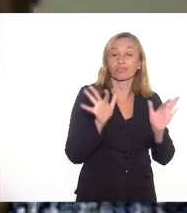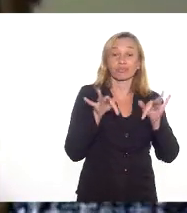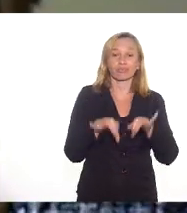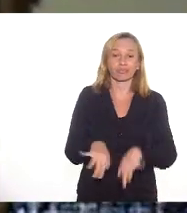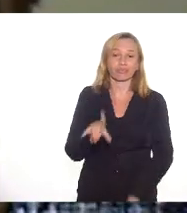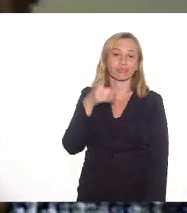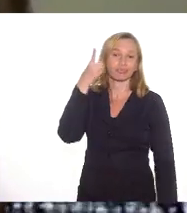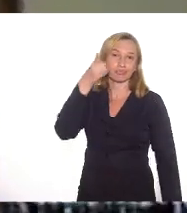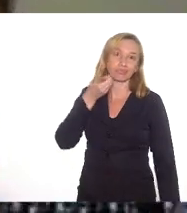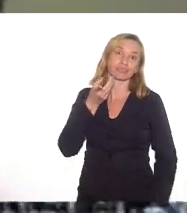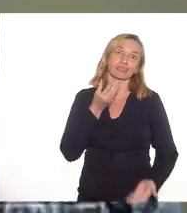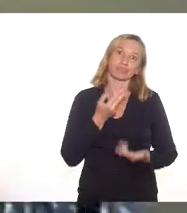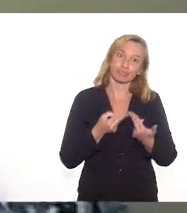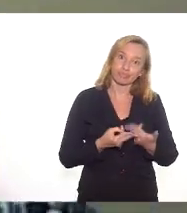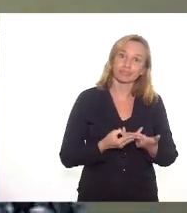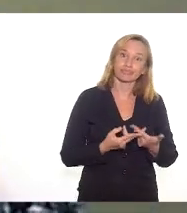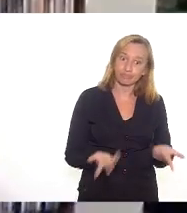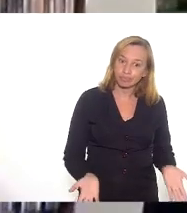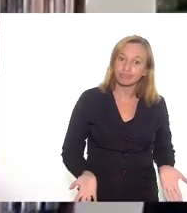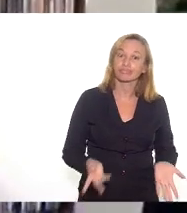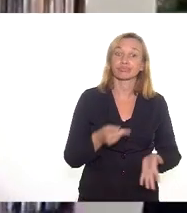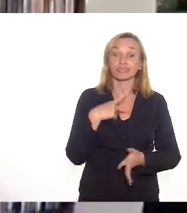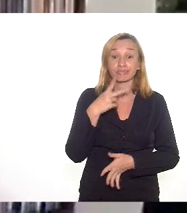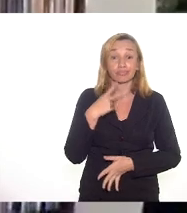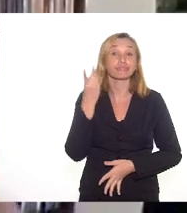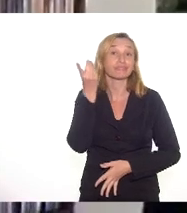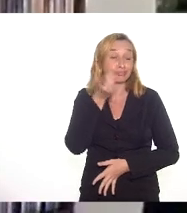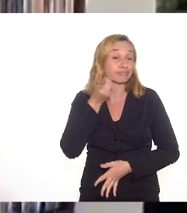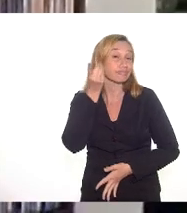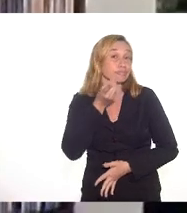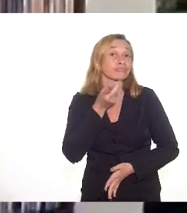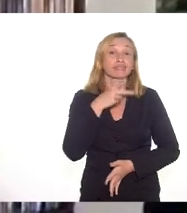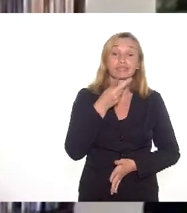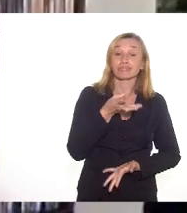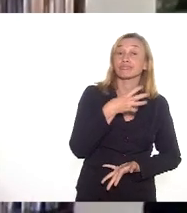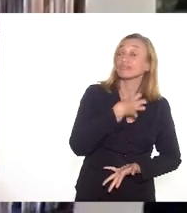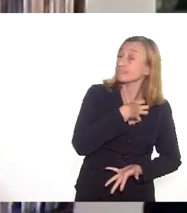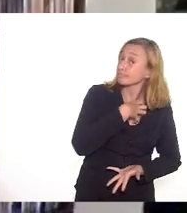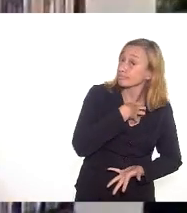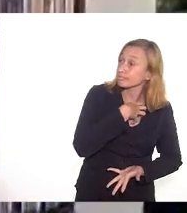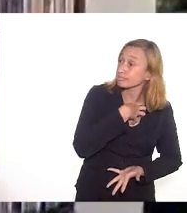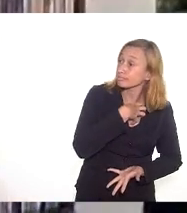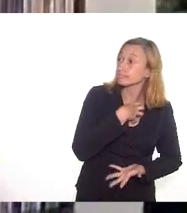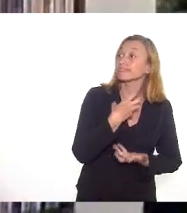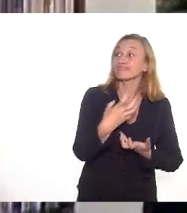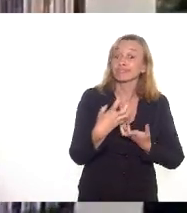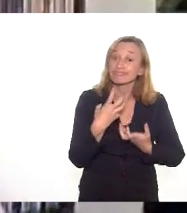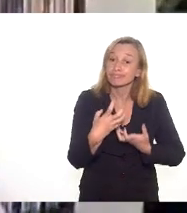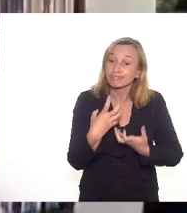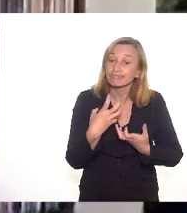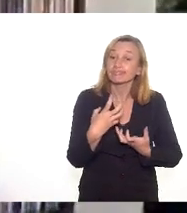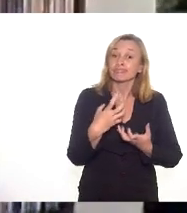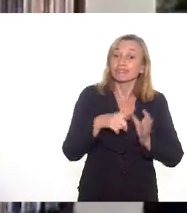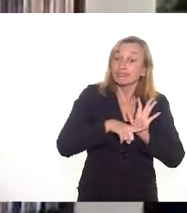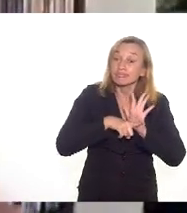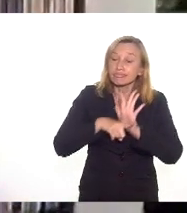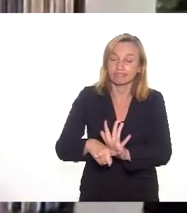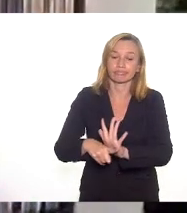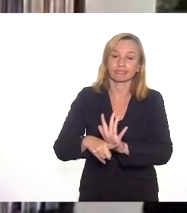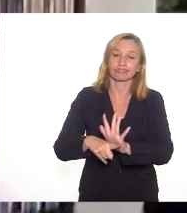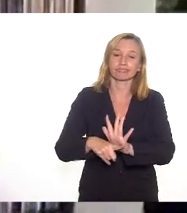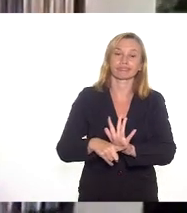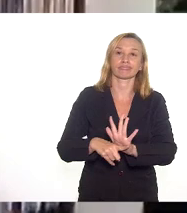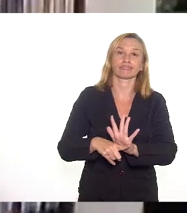deputado, por favor. Quando a gente fala, deputada, a gente fala no sentido de querer contribuir para